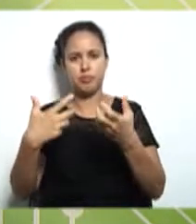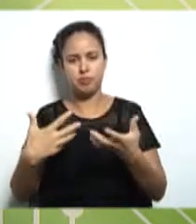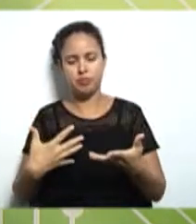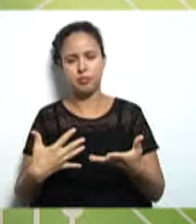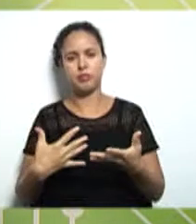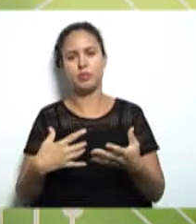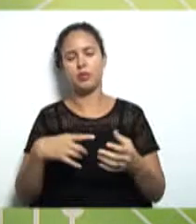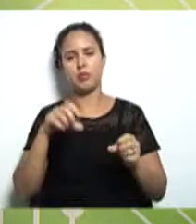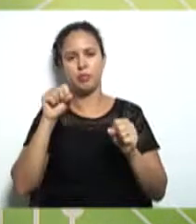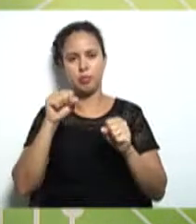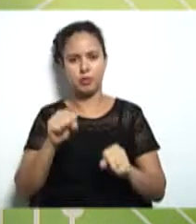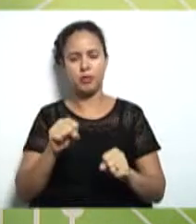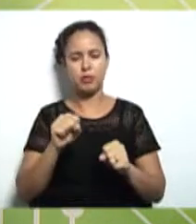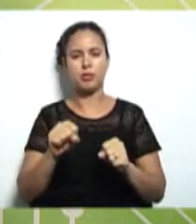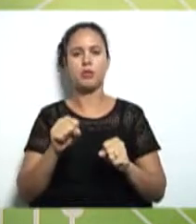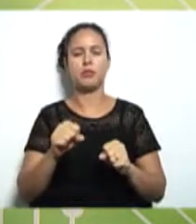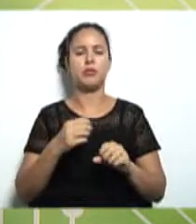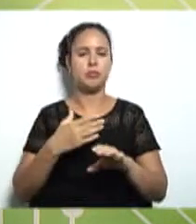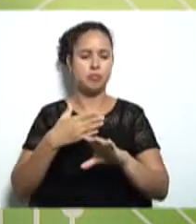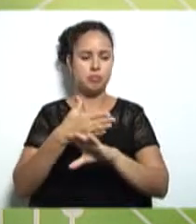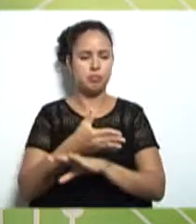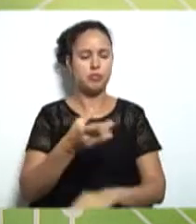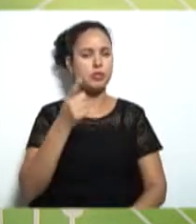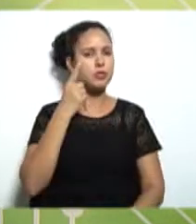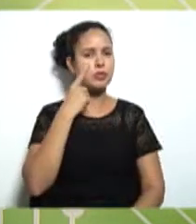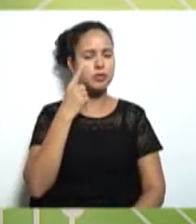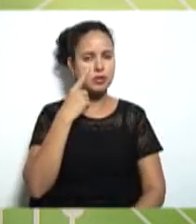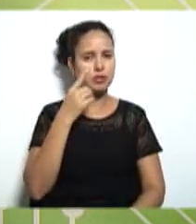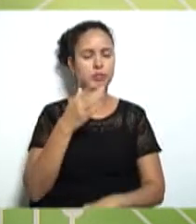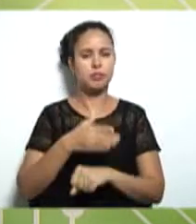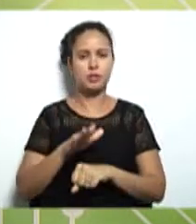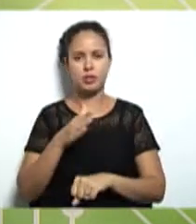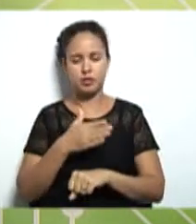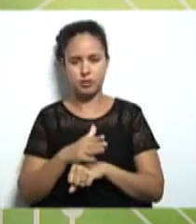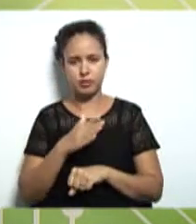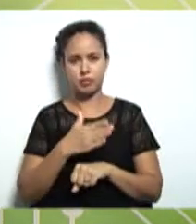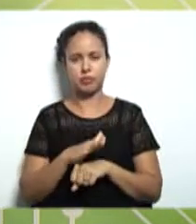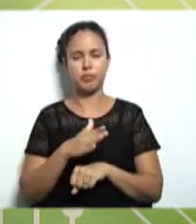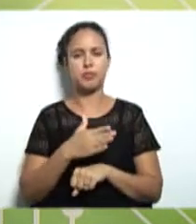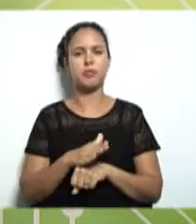você possa ir lá, dar uma olhada, treinar, né?